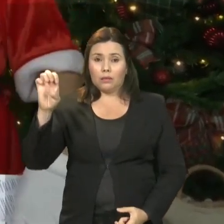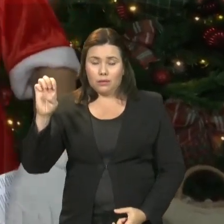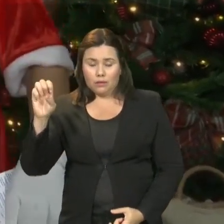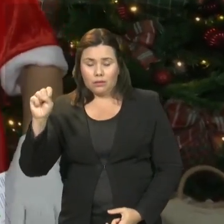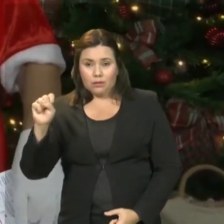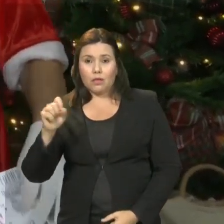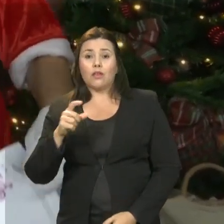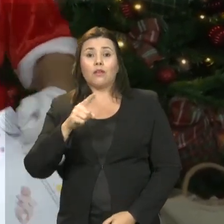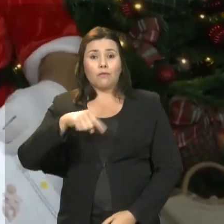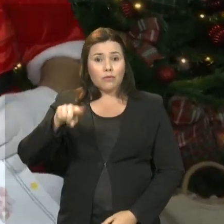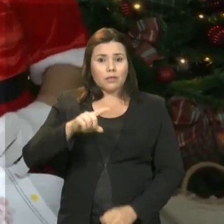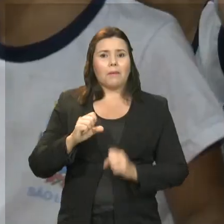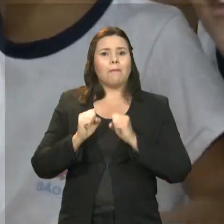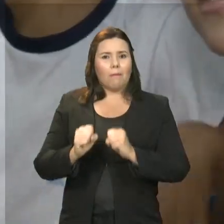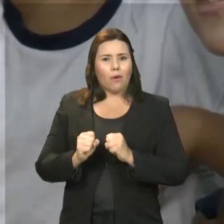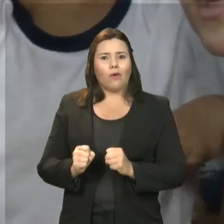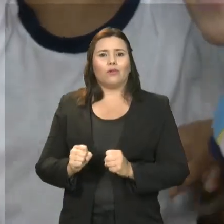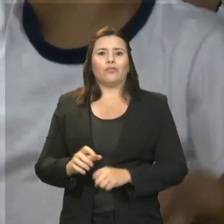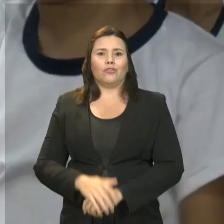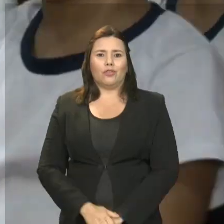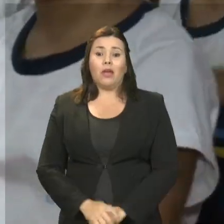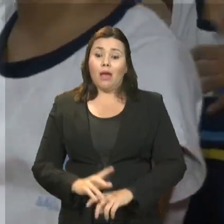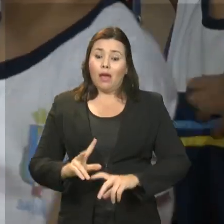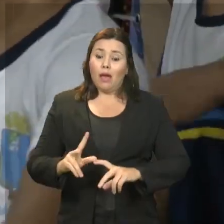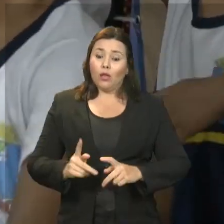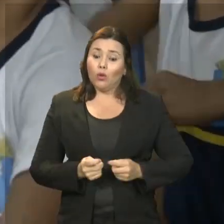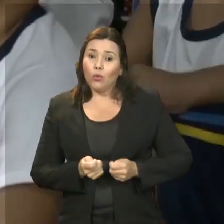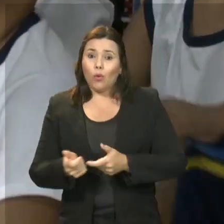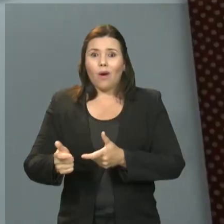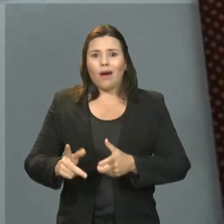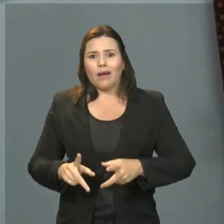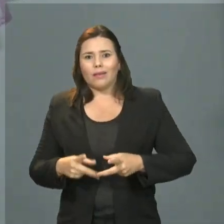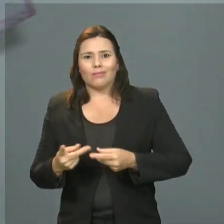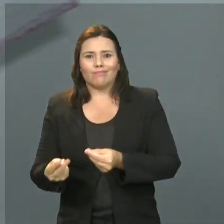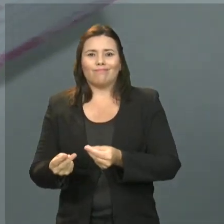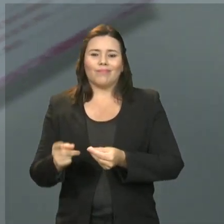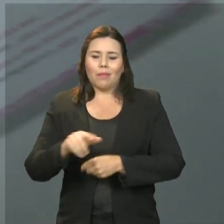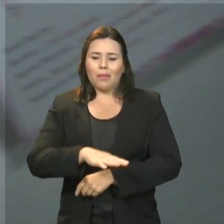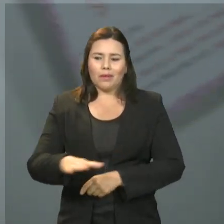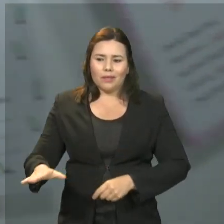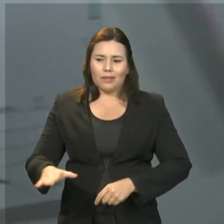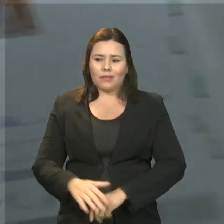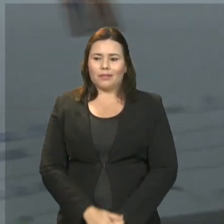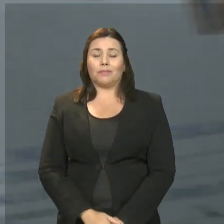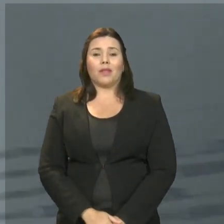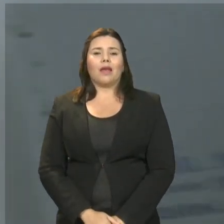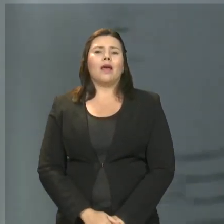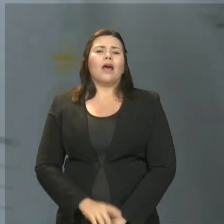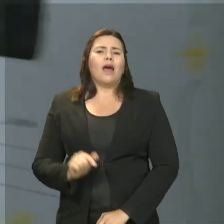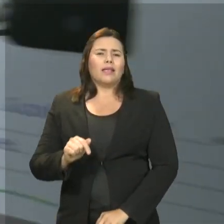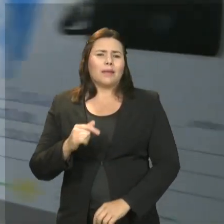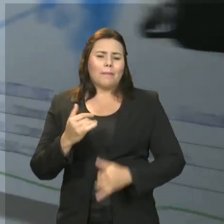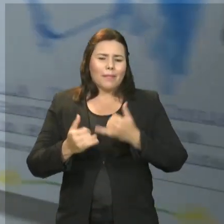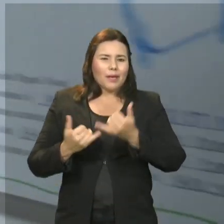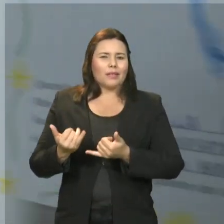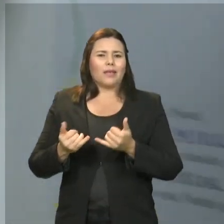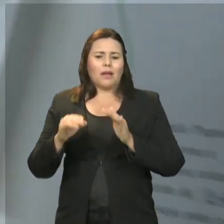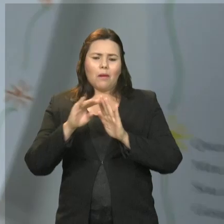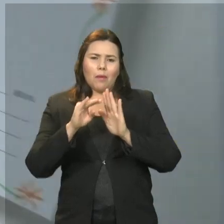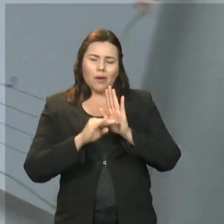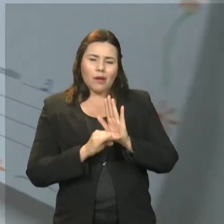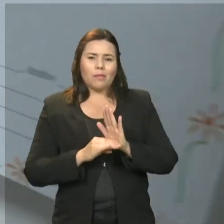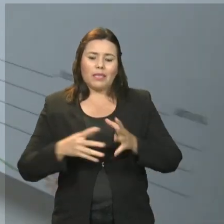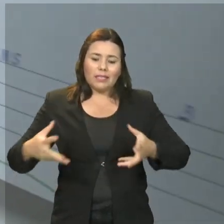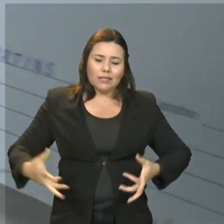papel o sonho de uma criança. A campanha tem como objetivo incentivar o interesse pelo aprendizado da escrita de